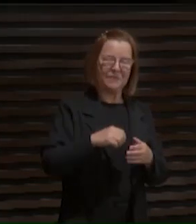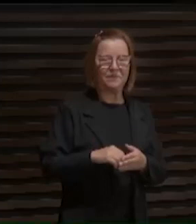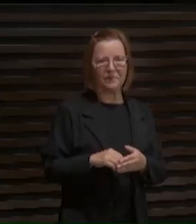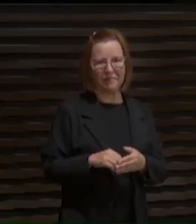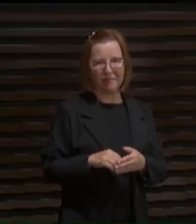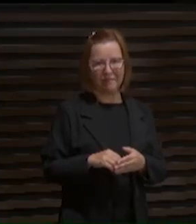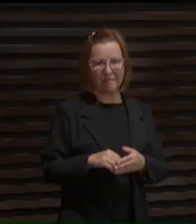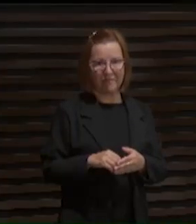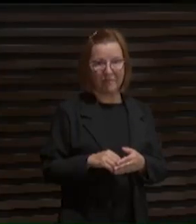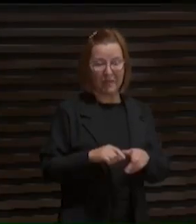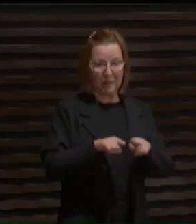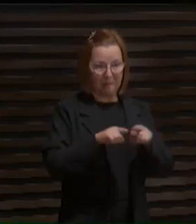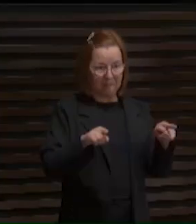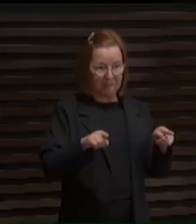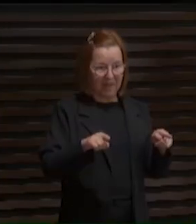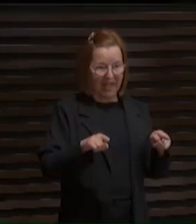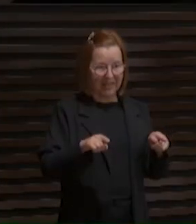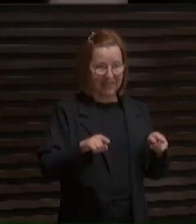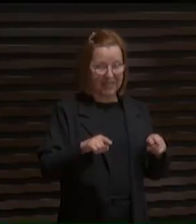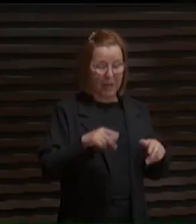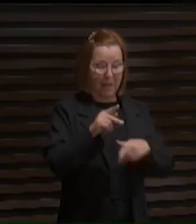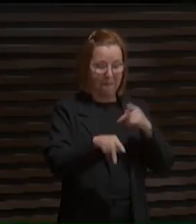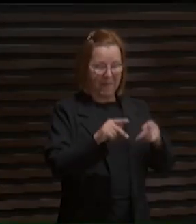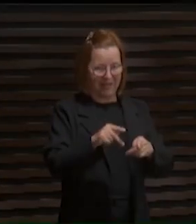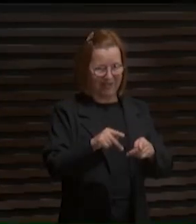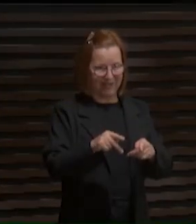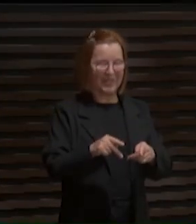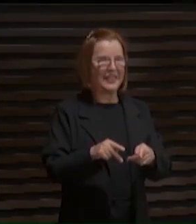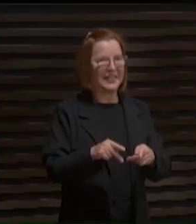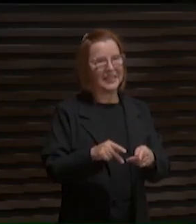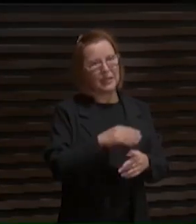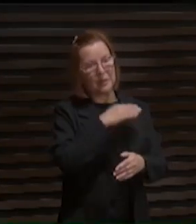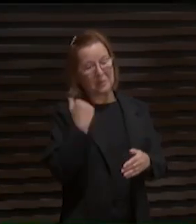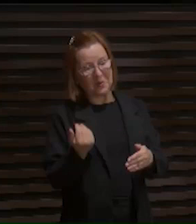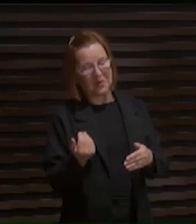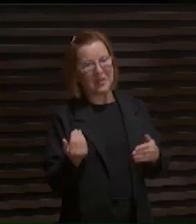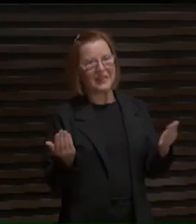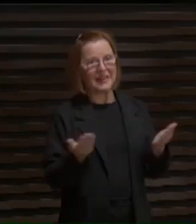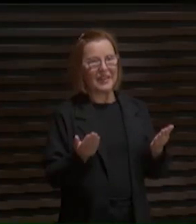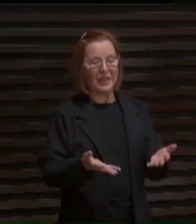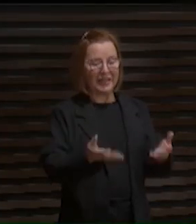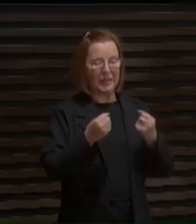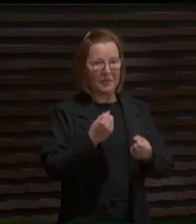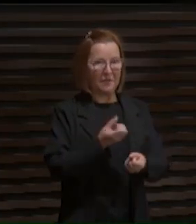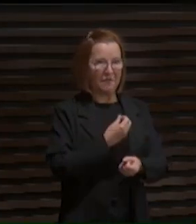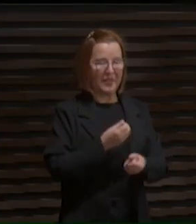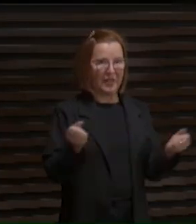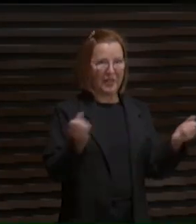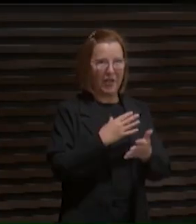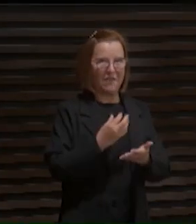como pessoas que passaram da morte para a vida, ofereçam a si mesmos a Deus.